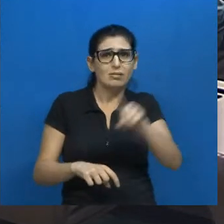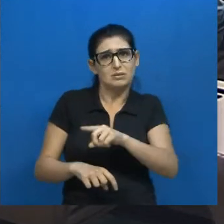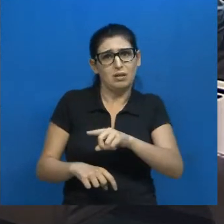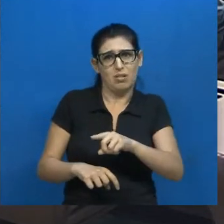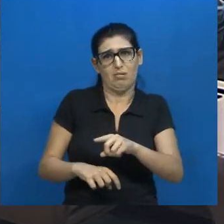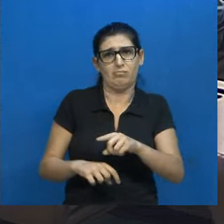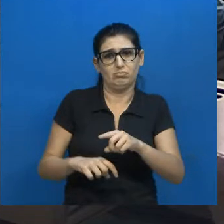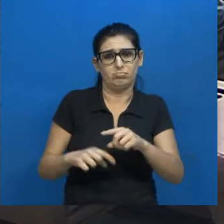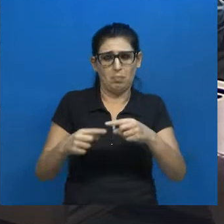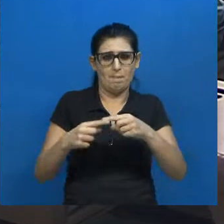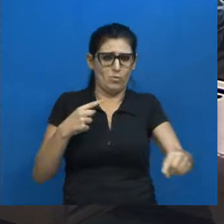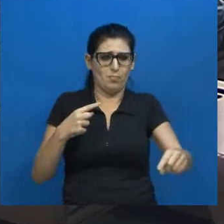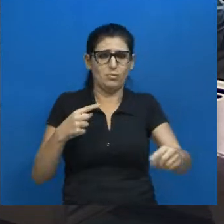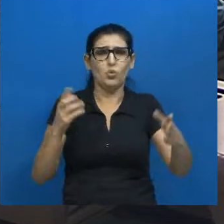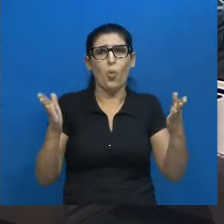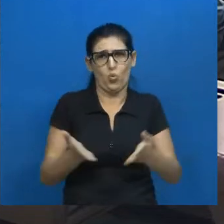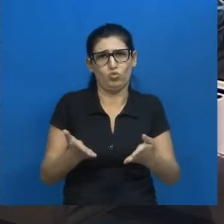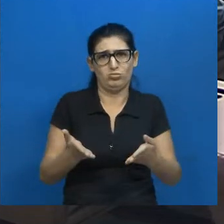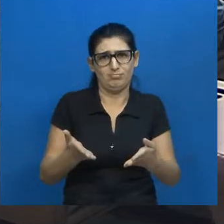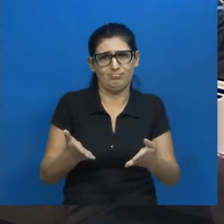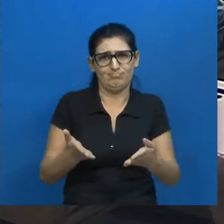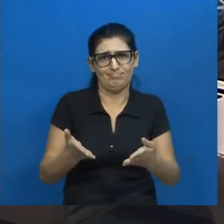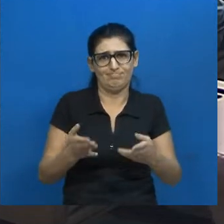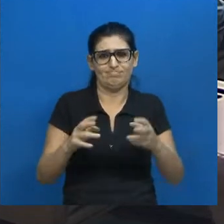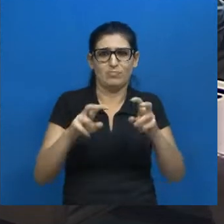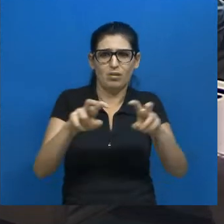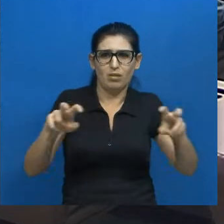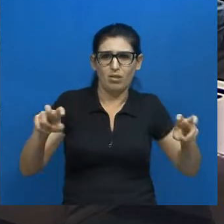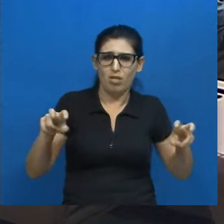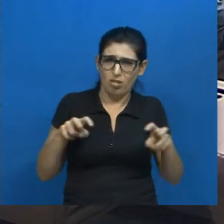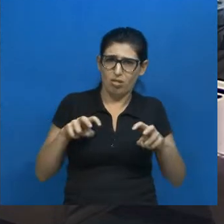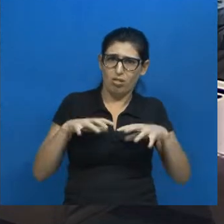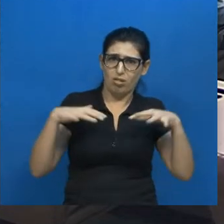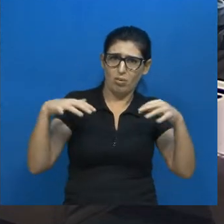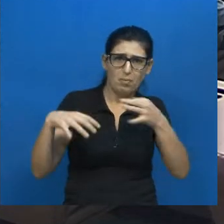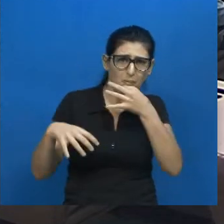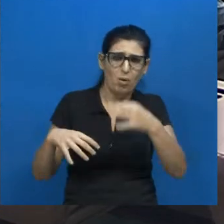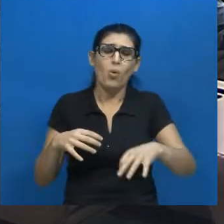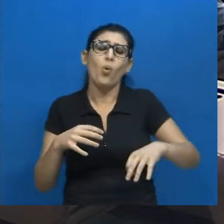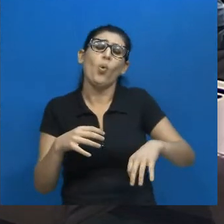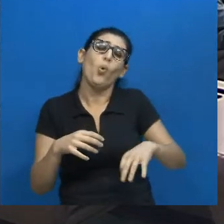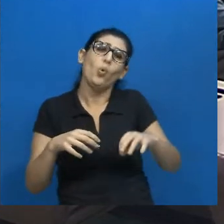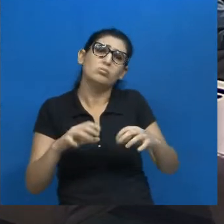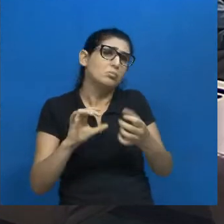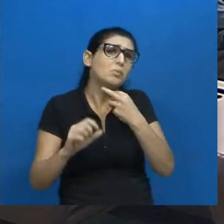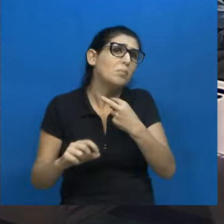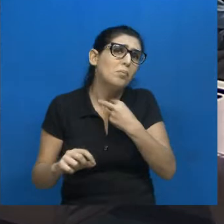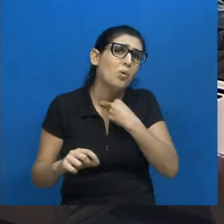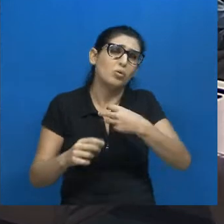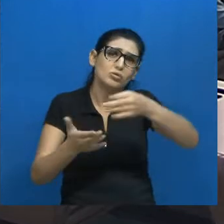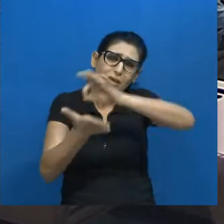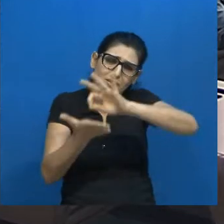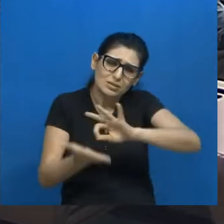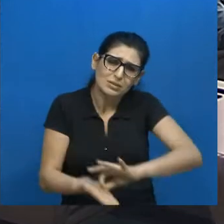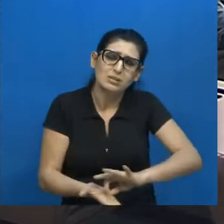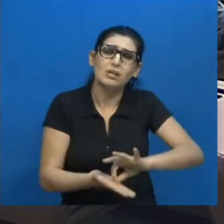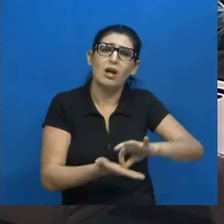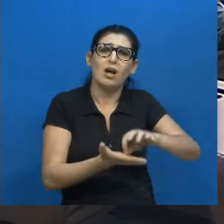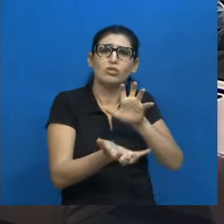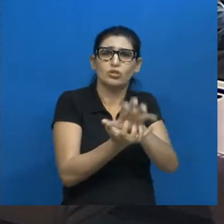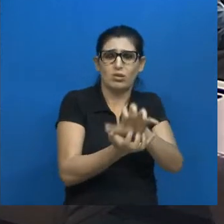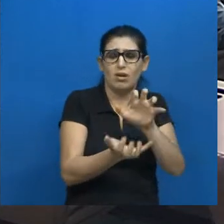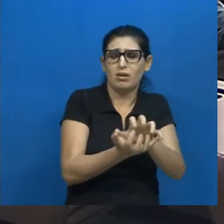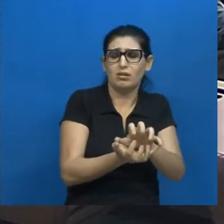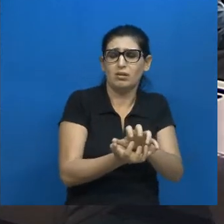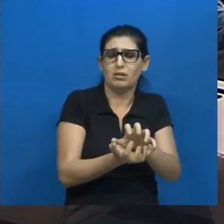estamos apresentando com relação a essa audiência pública. Okay. Esse documento vai ser assinado por diversas entidades de Jacareí, inclusive pela